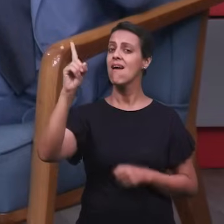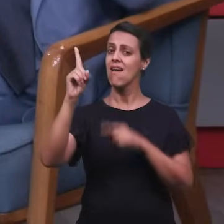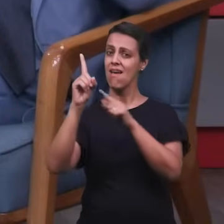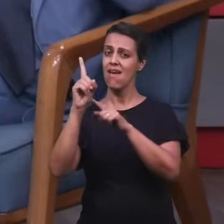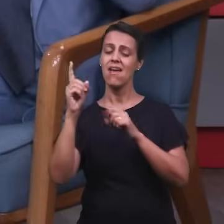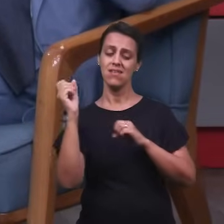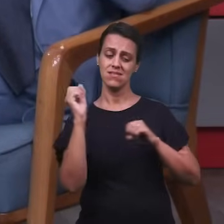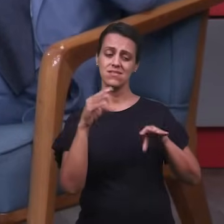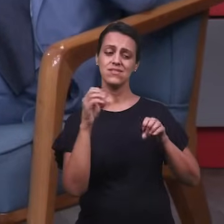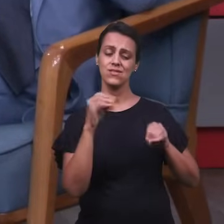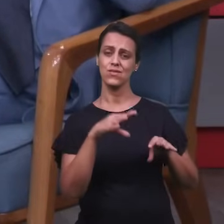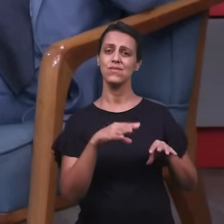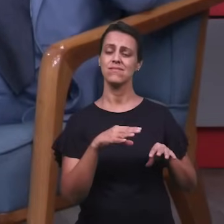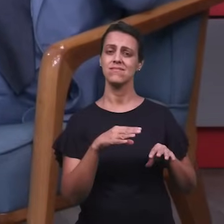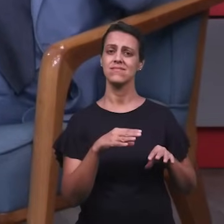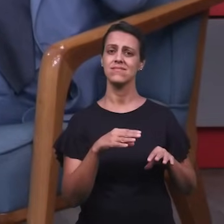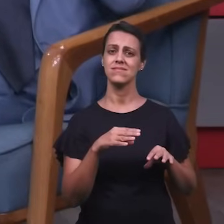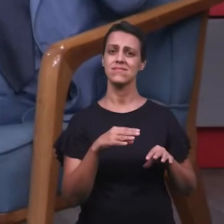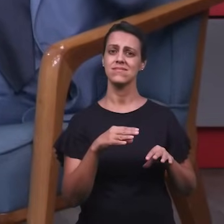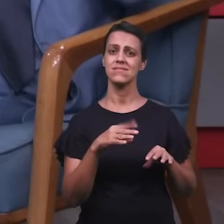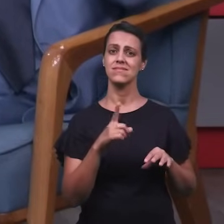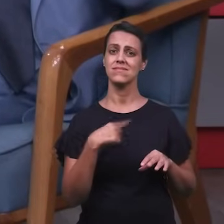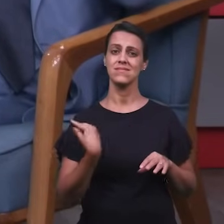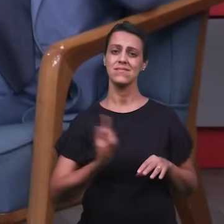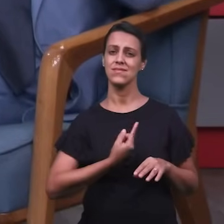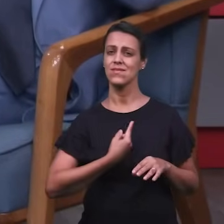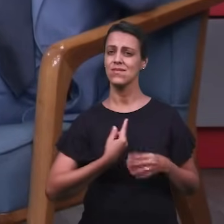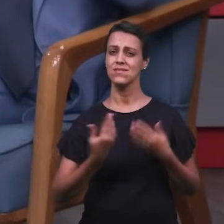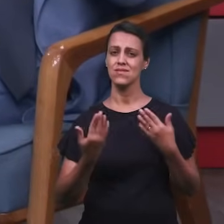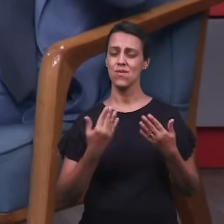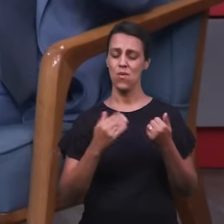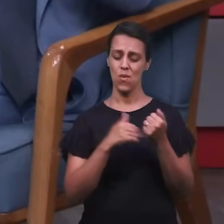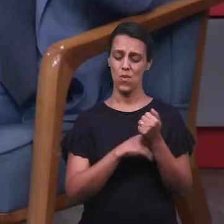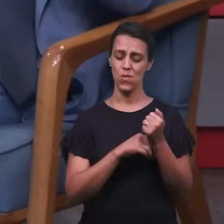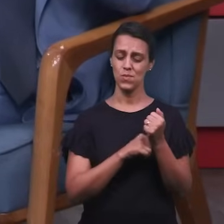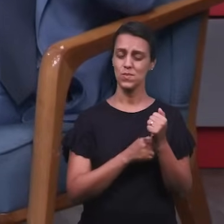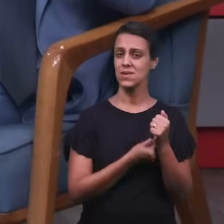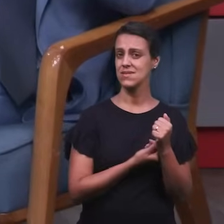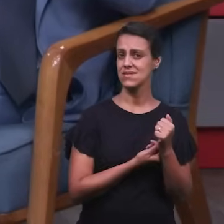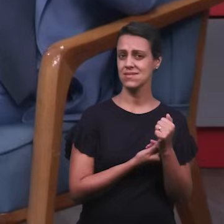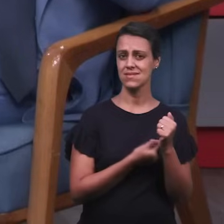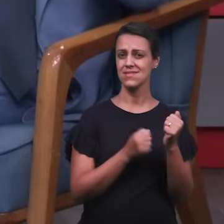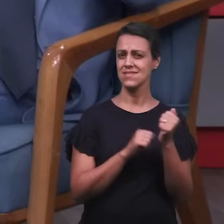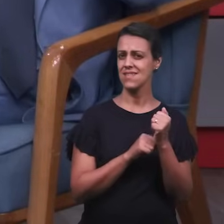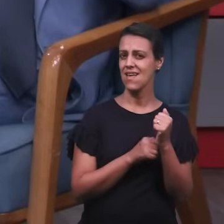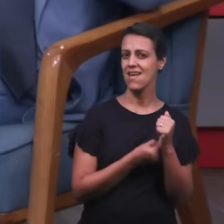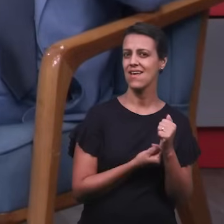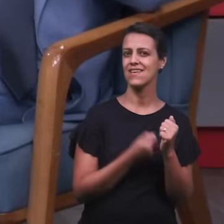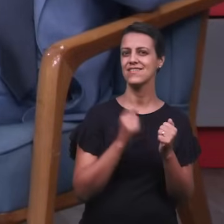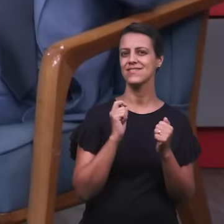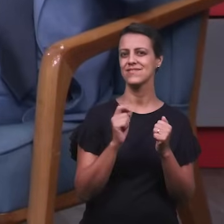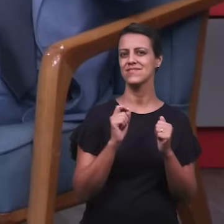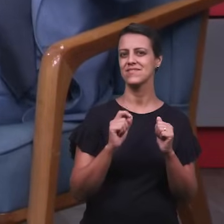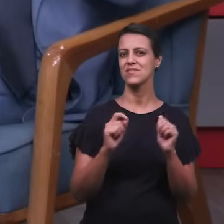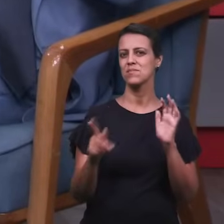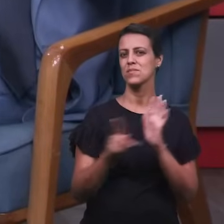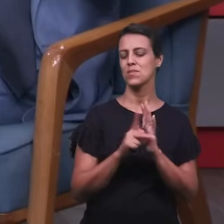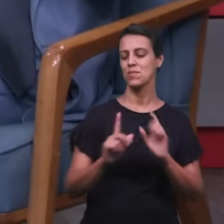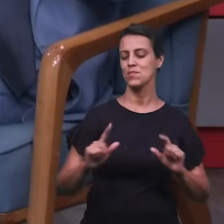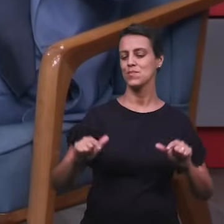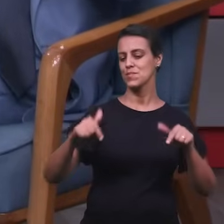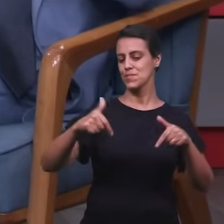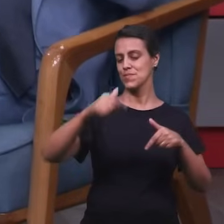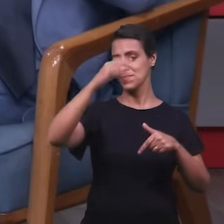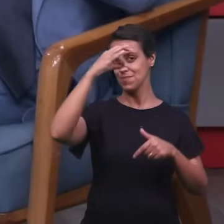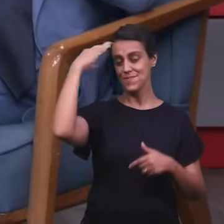nos ensinou. Nós então estamos entrando aonde? No mistério. Qual o mistério? O mistério da operação